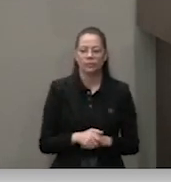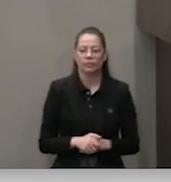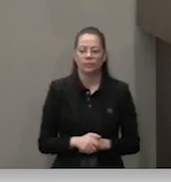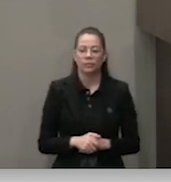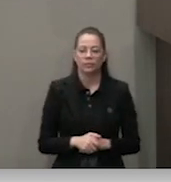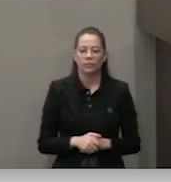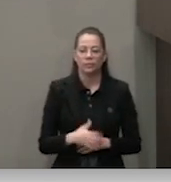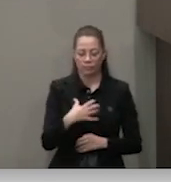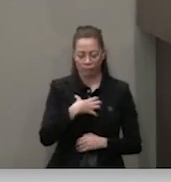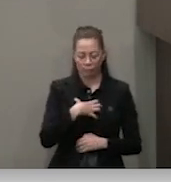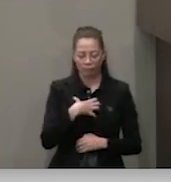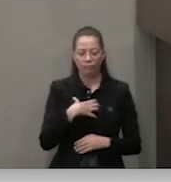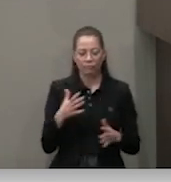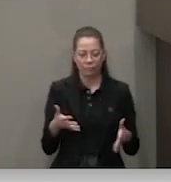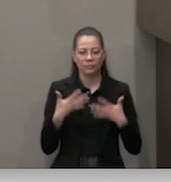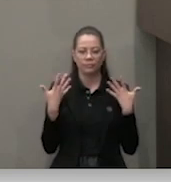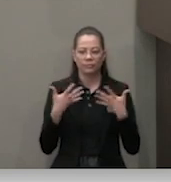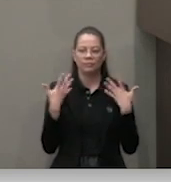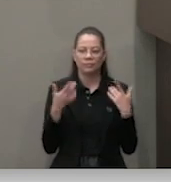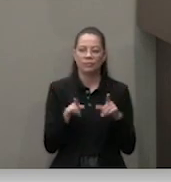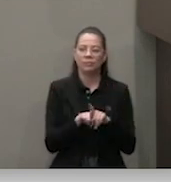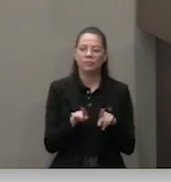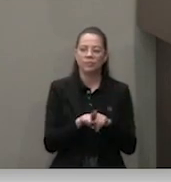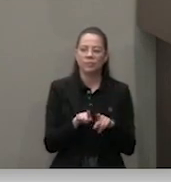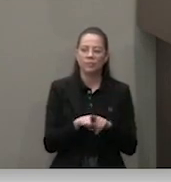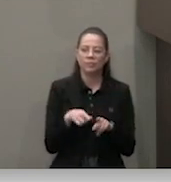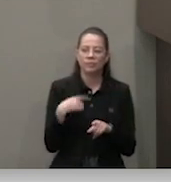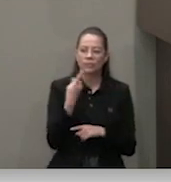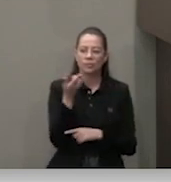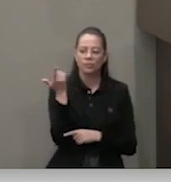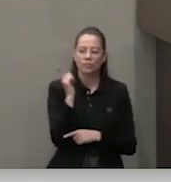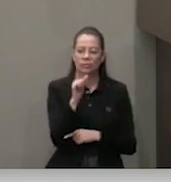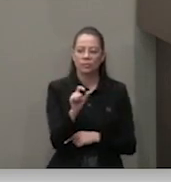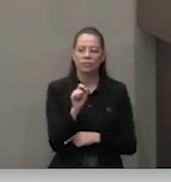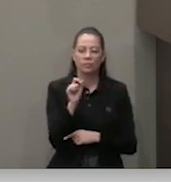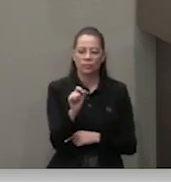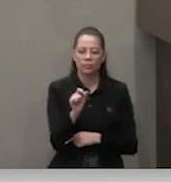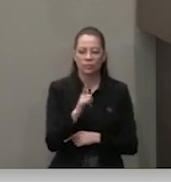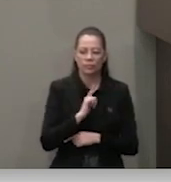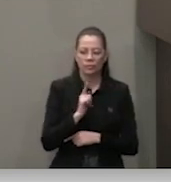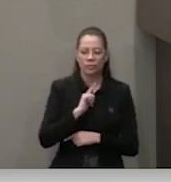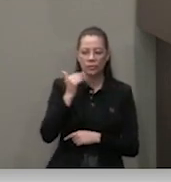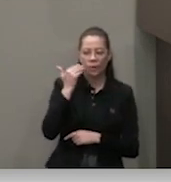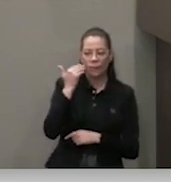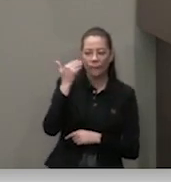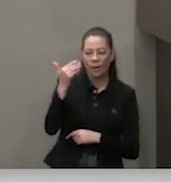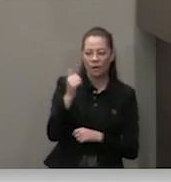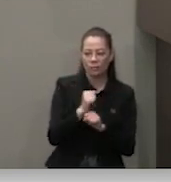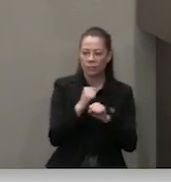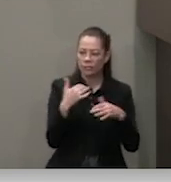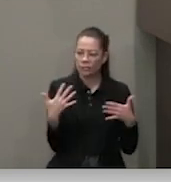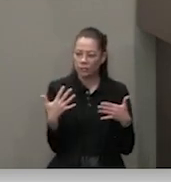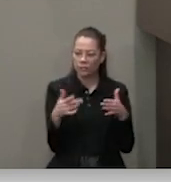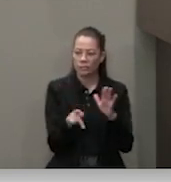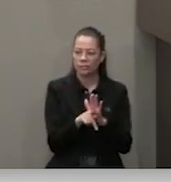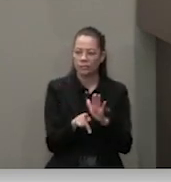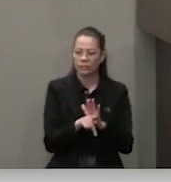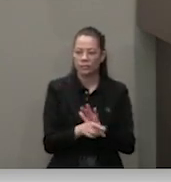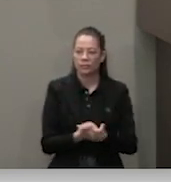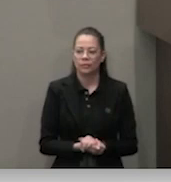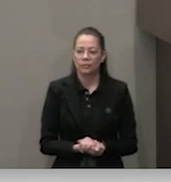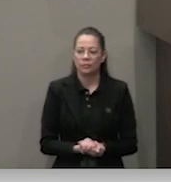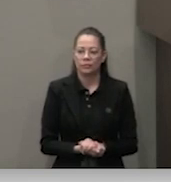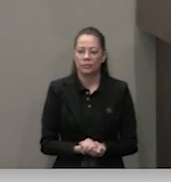então isso nos motiva muito então faz com que a gente né Tenha uma gratidão muito grande pela dout